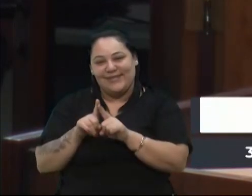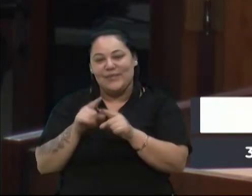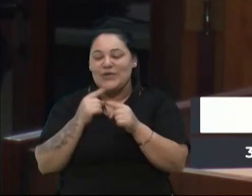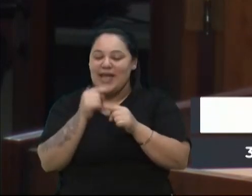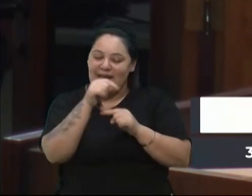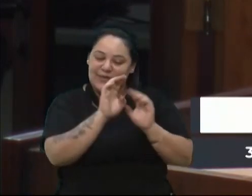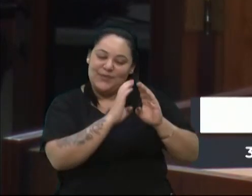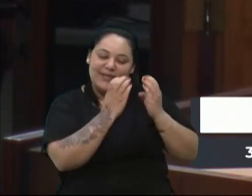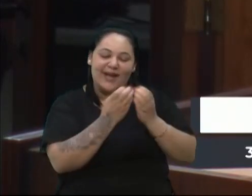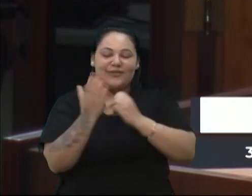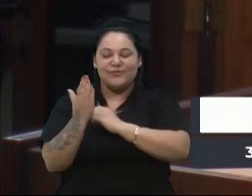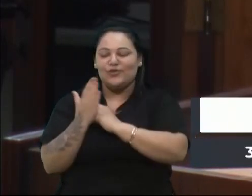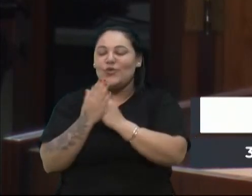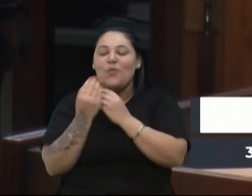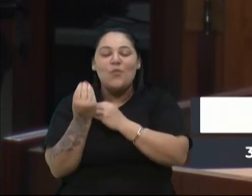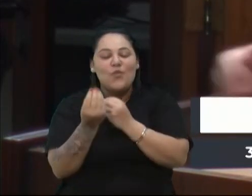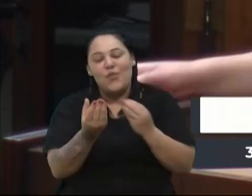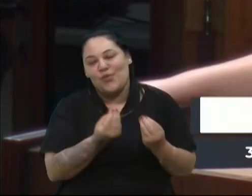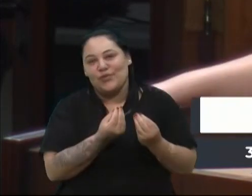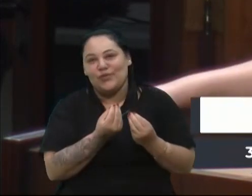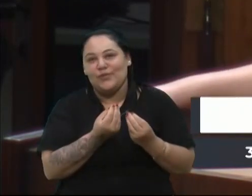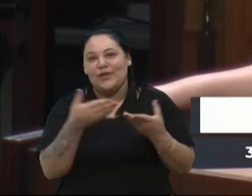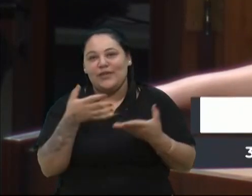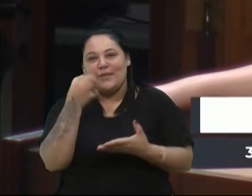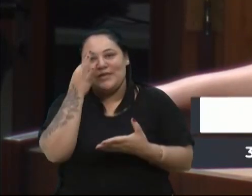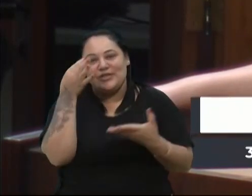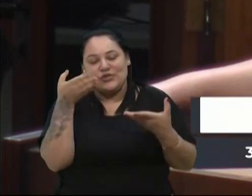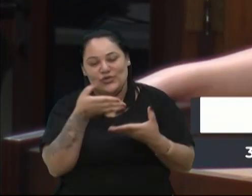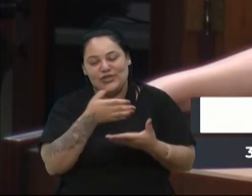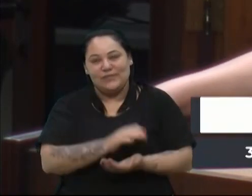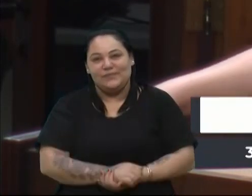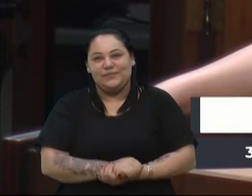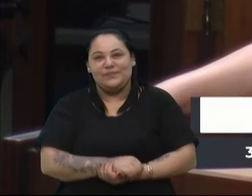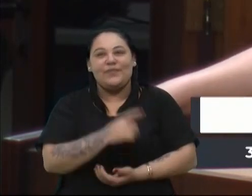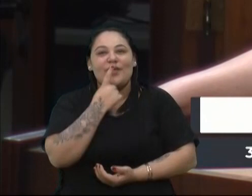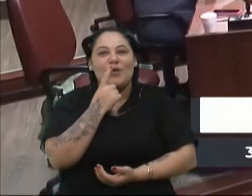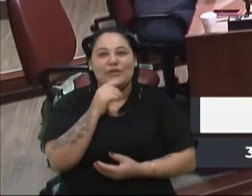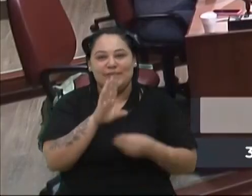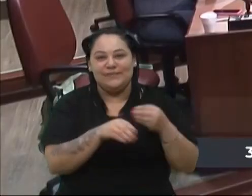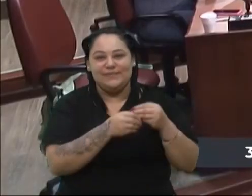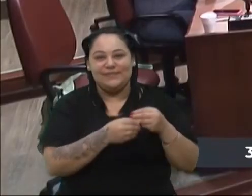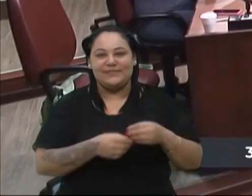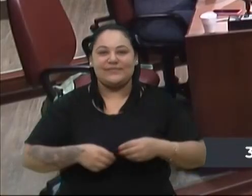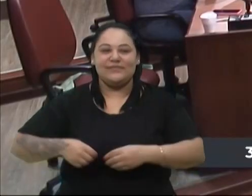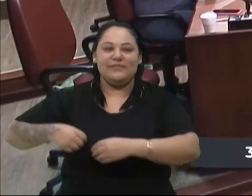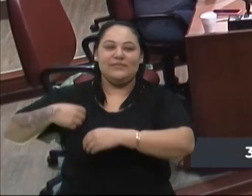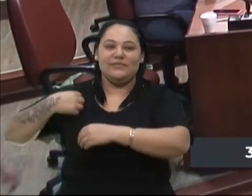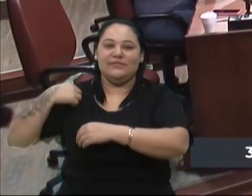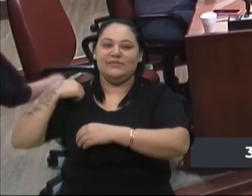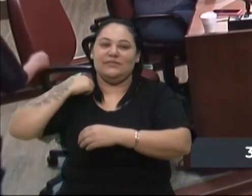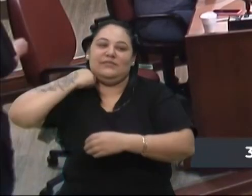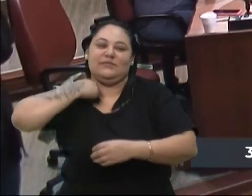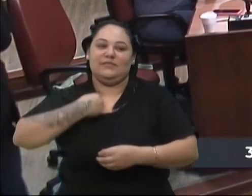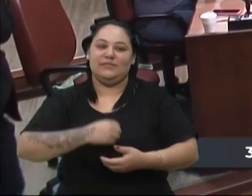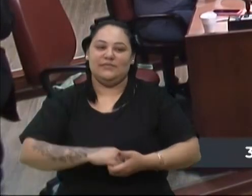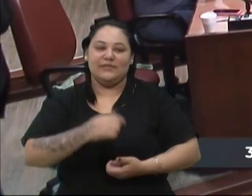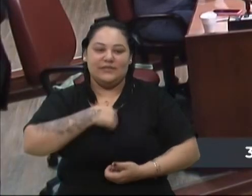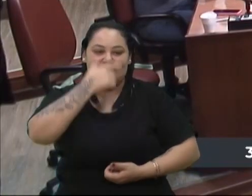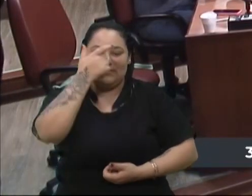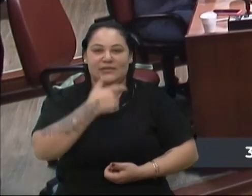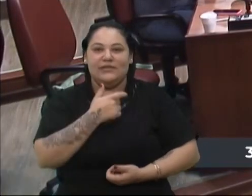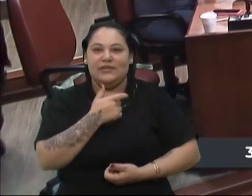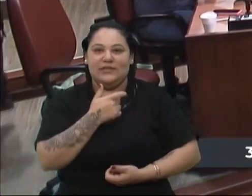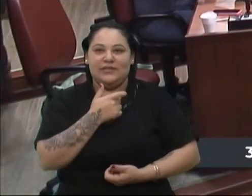e que me proporcionou estar aqui hoje. Seu à parte, vereadora Rose. Parabéns pelo tema, acho muito